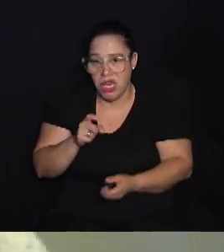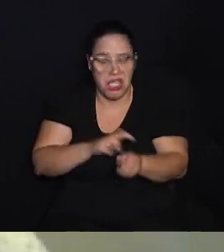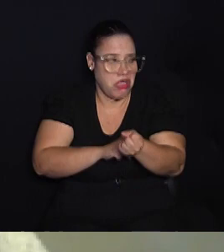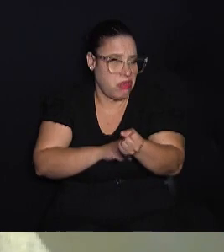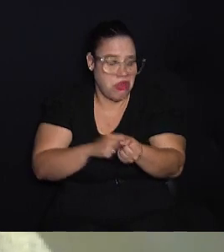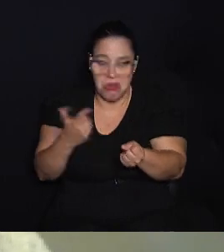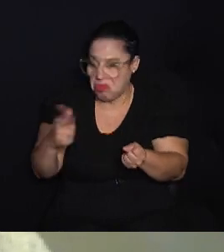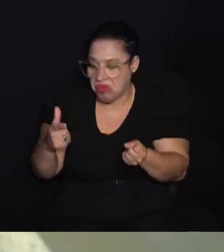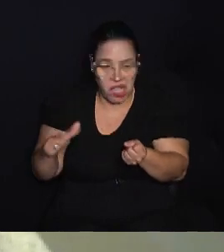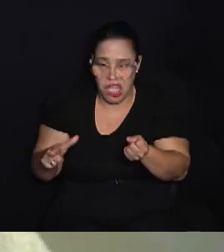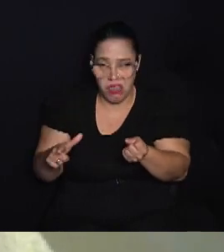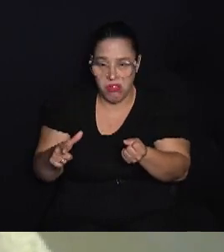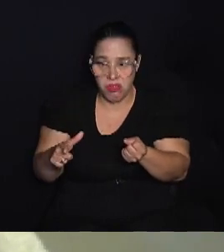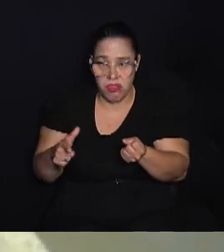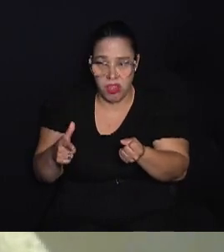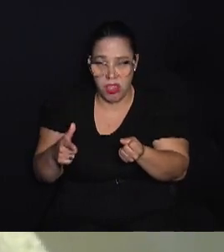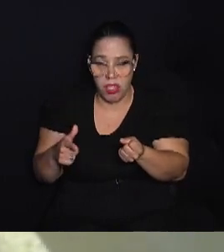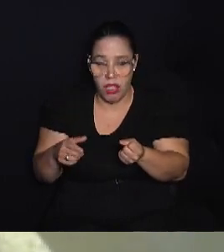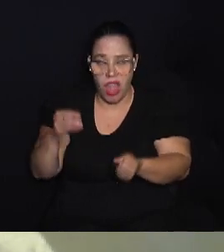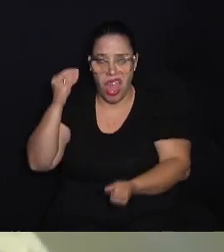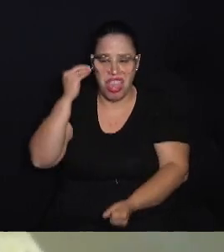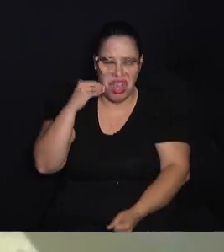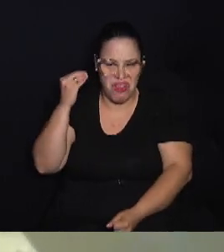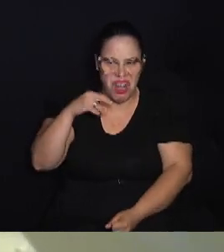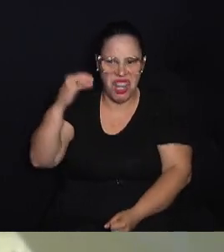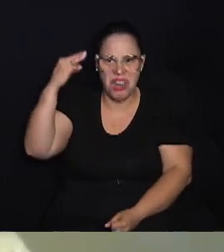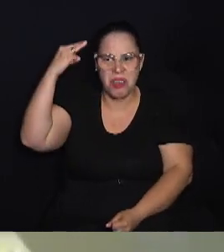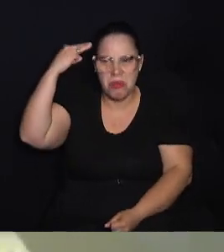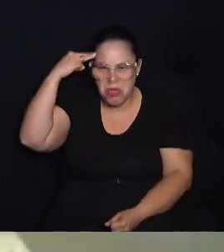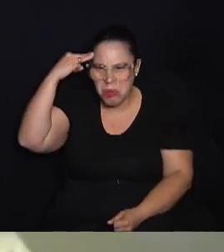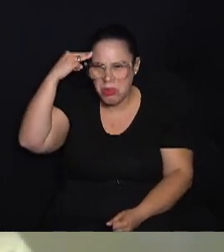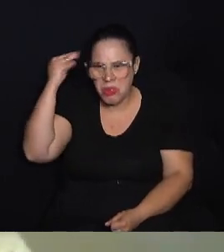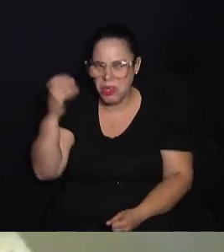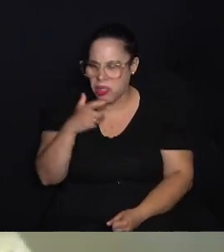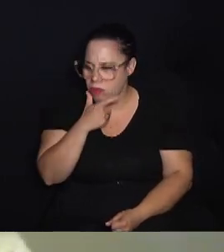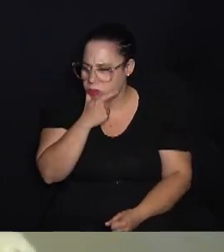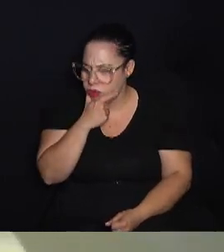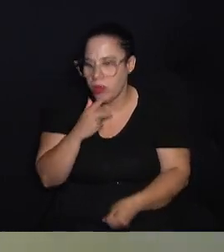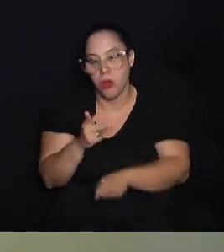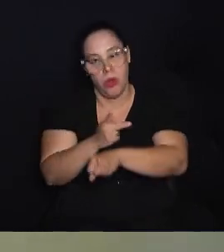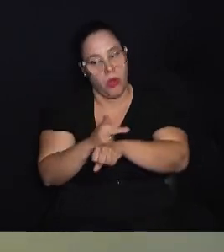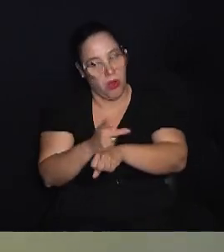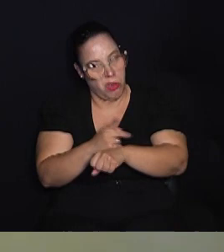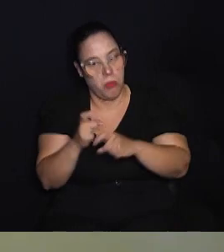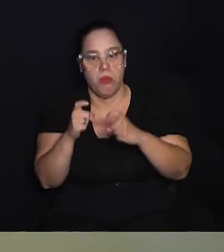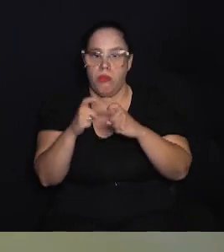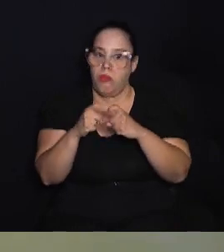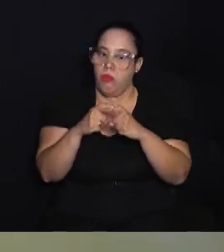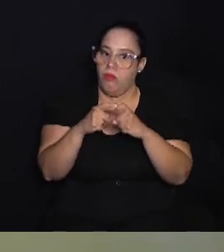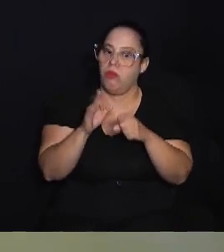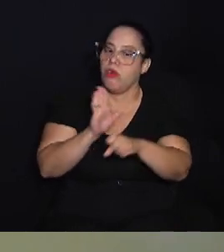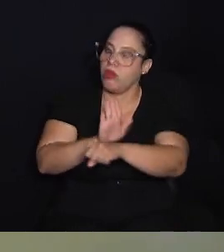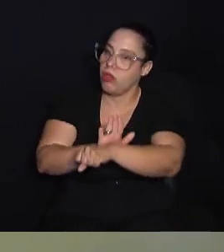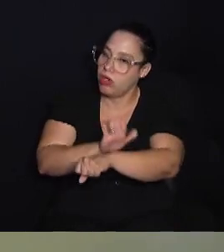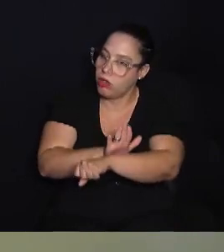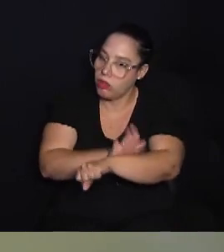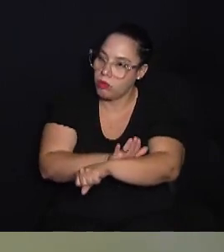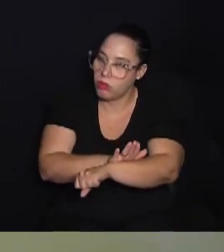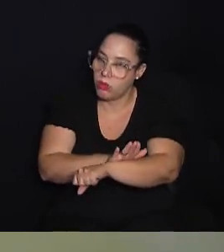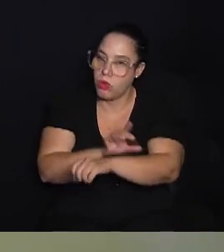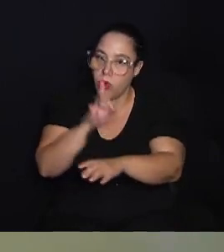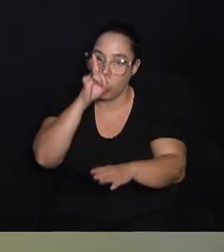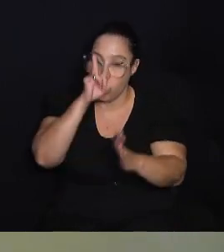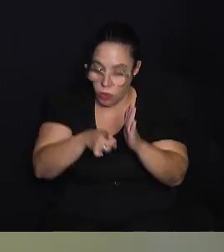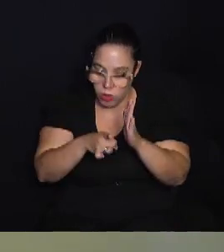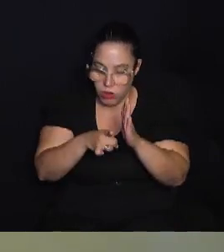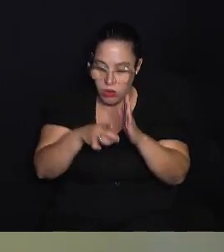estresse e está tendo falha de memória, então procura um médico para que a gente possa ajudar. Agora, o